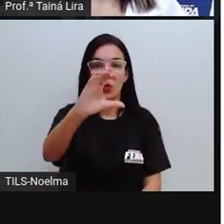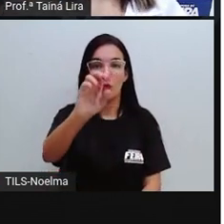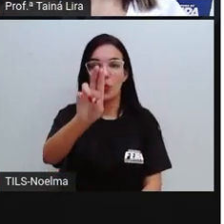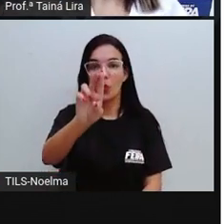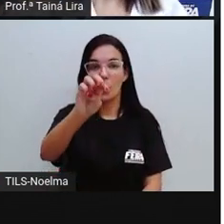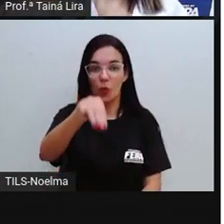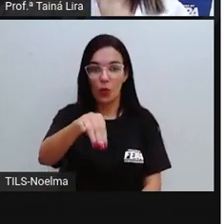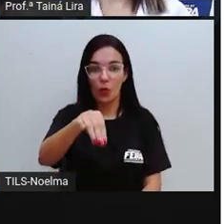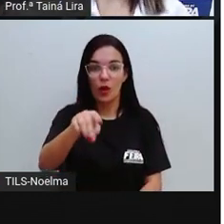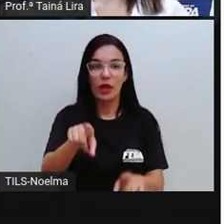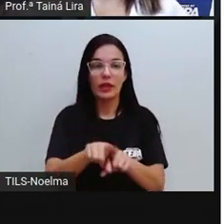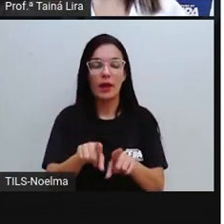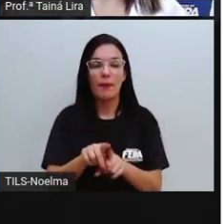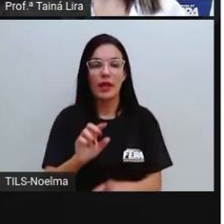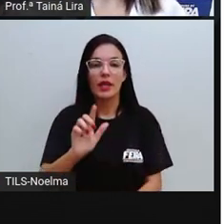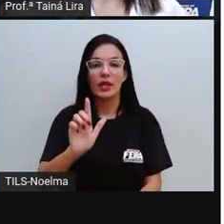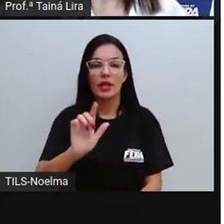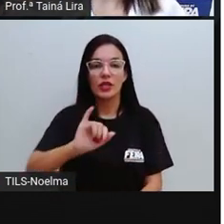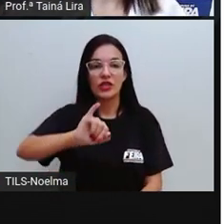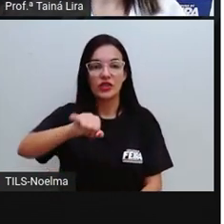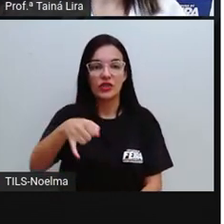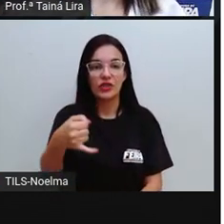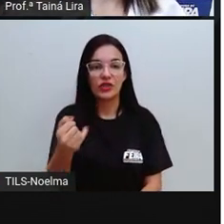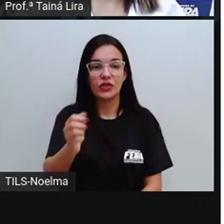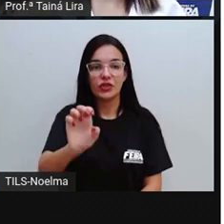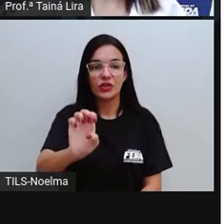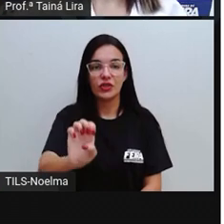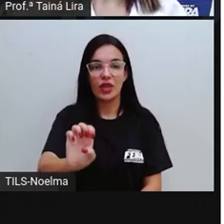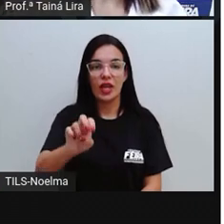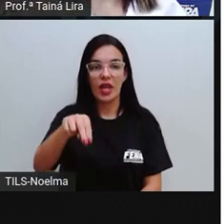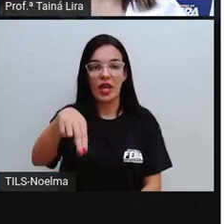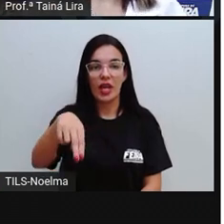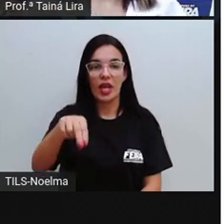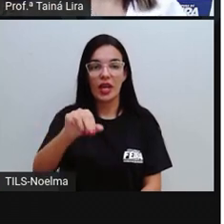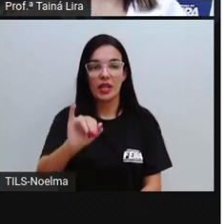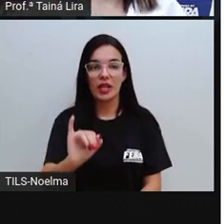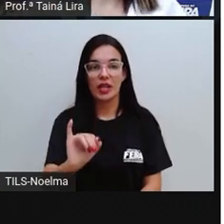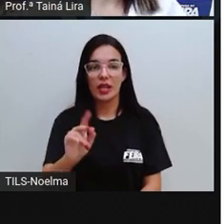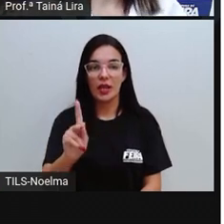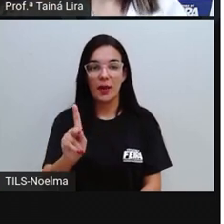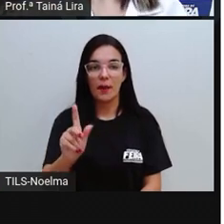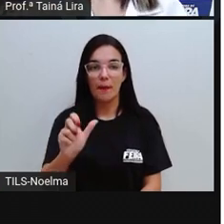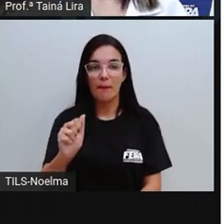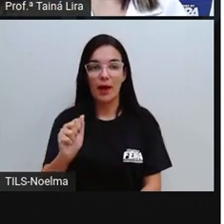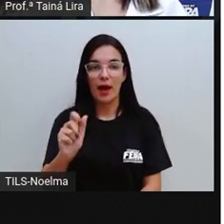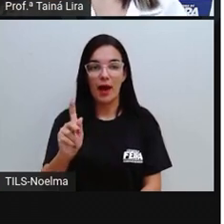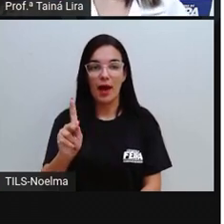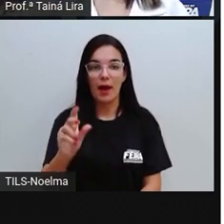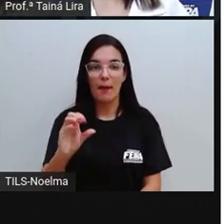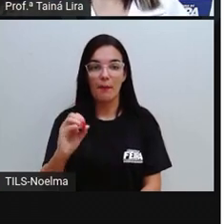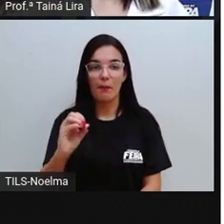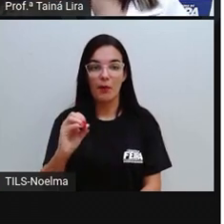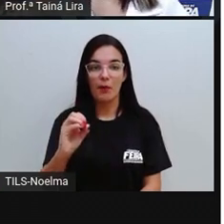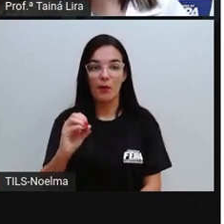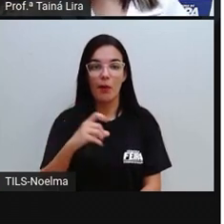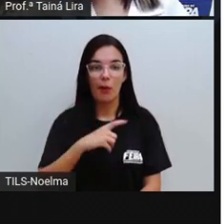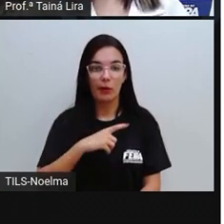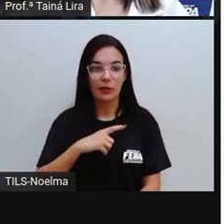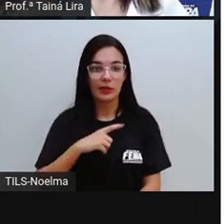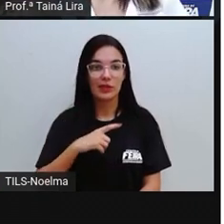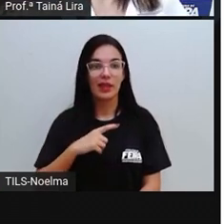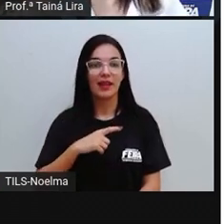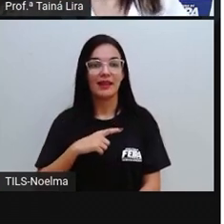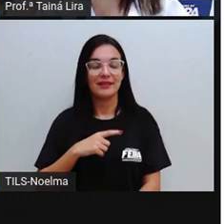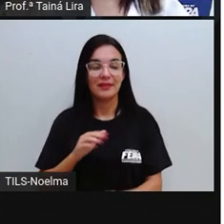tá? Mas só que essas frutas, elas também já têm comprovadamente um fator de proteção solar. Ou seja, ao